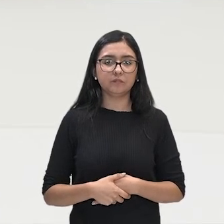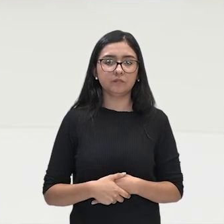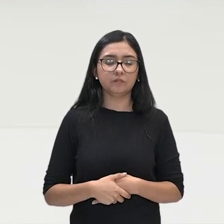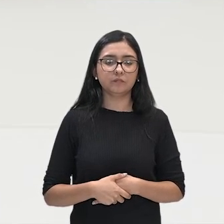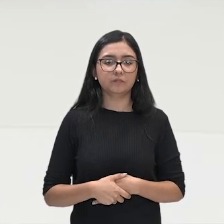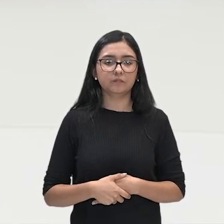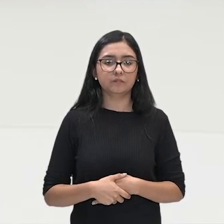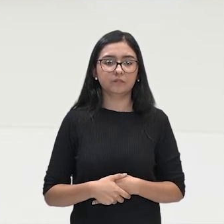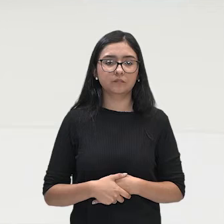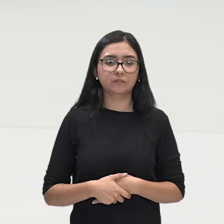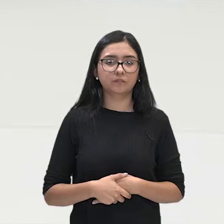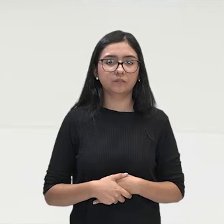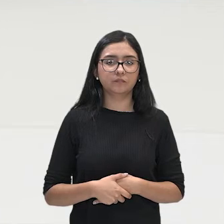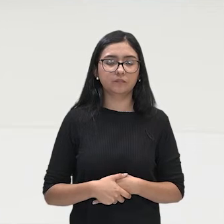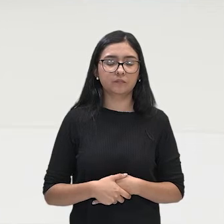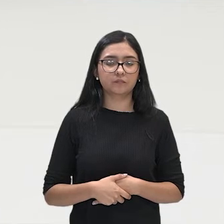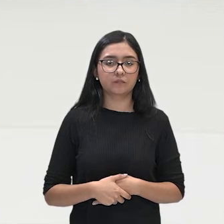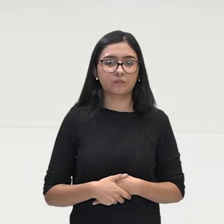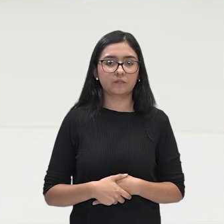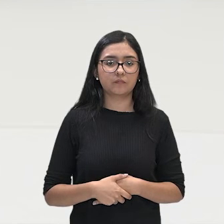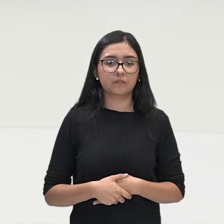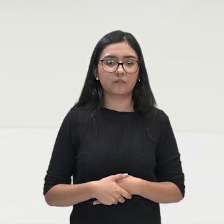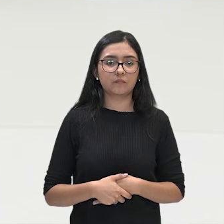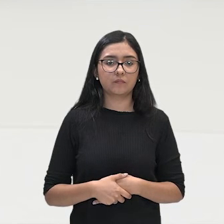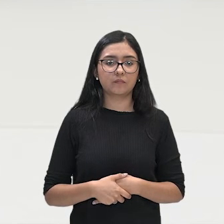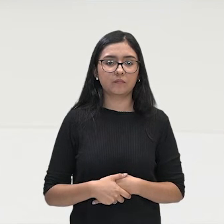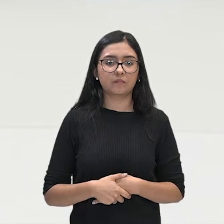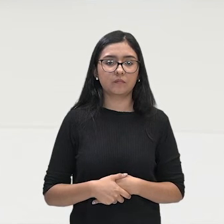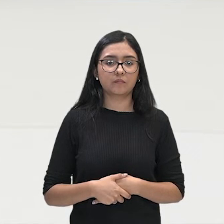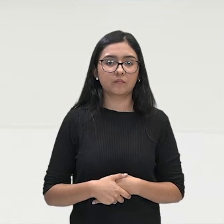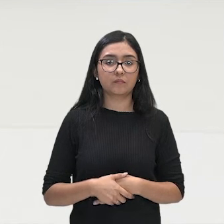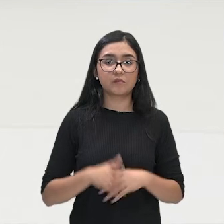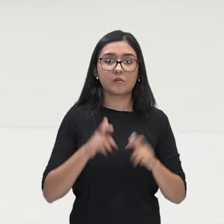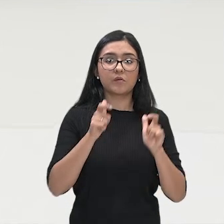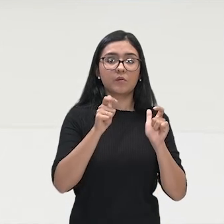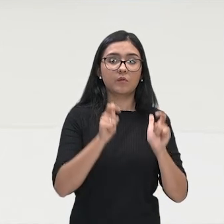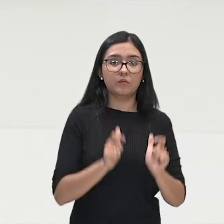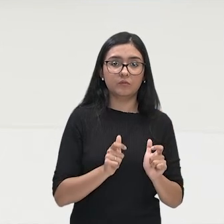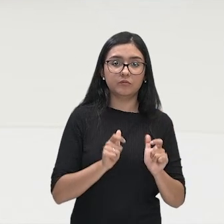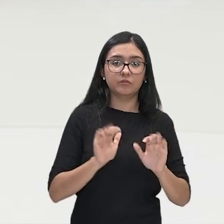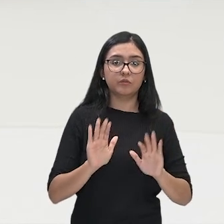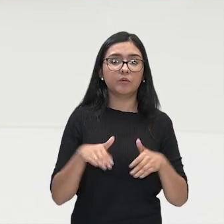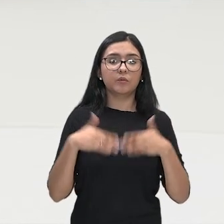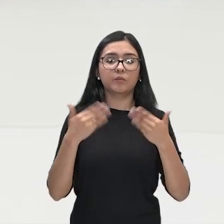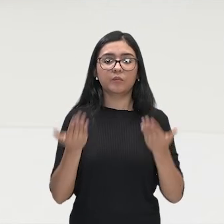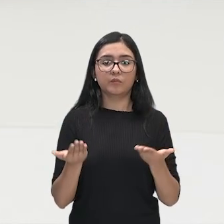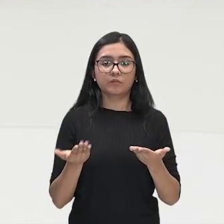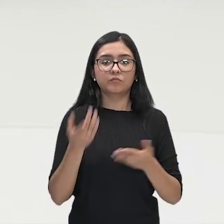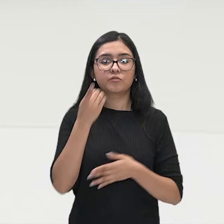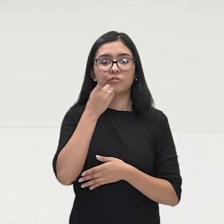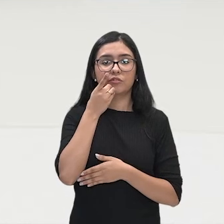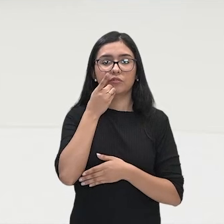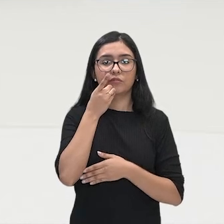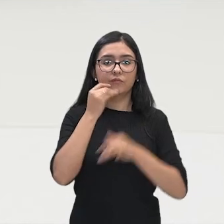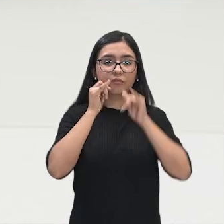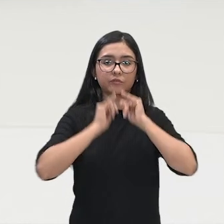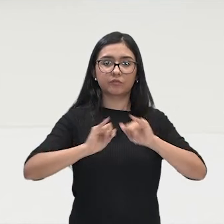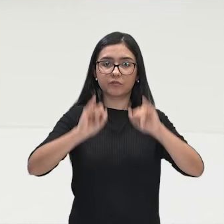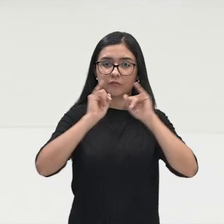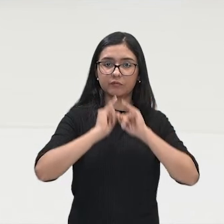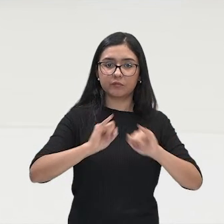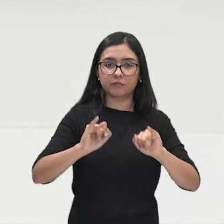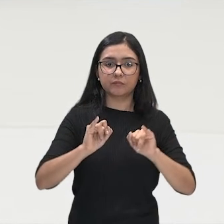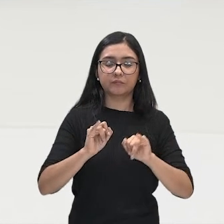se não em todos. Onde e quando foi publicada? Isso é um dado